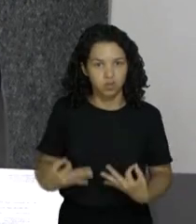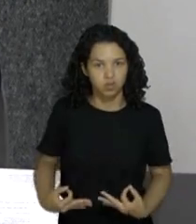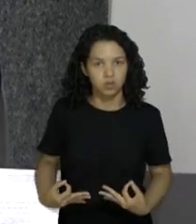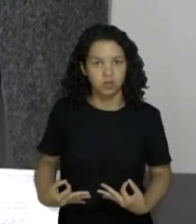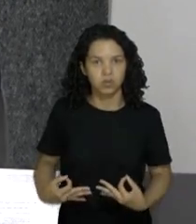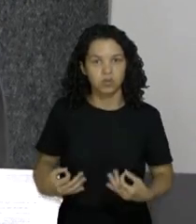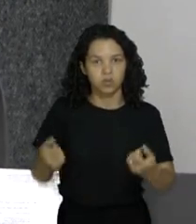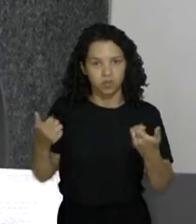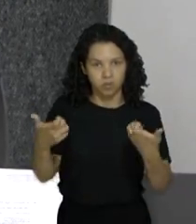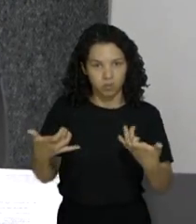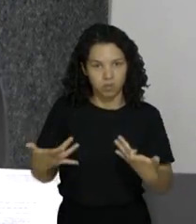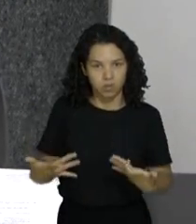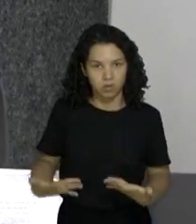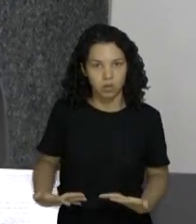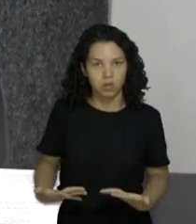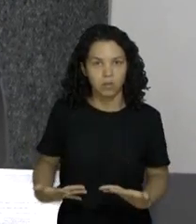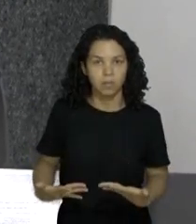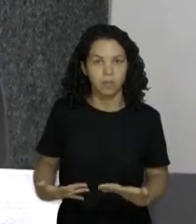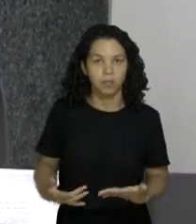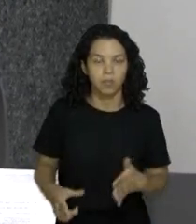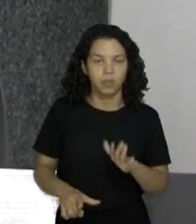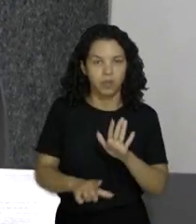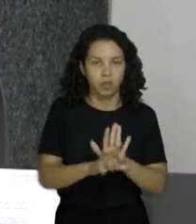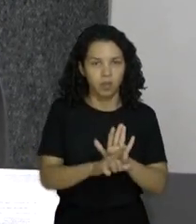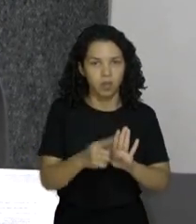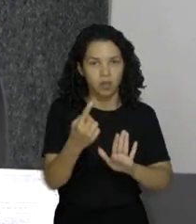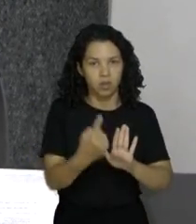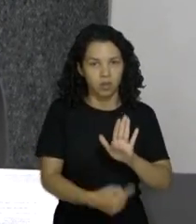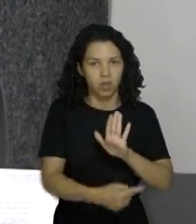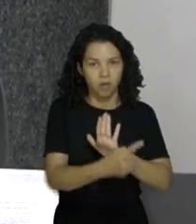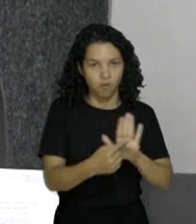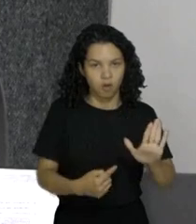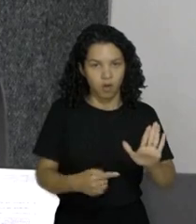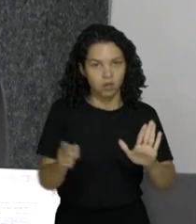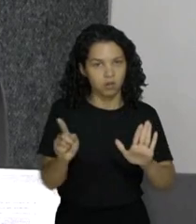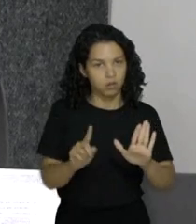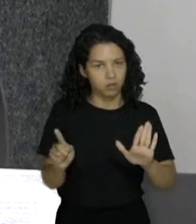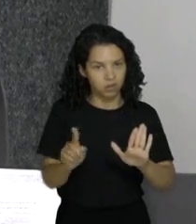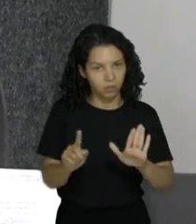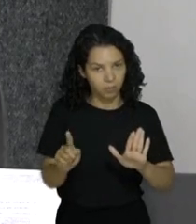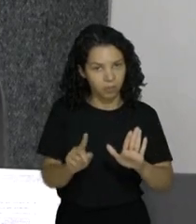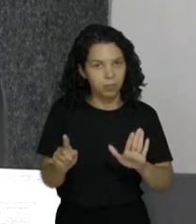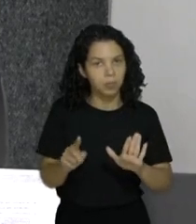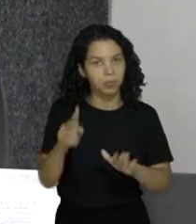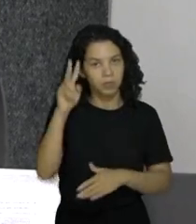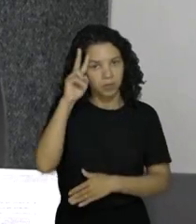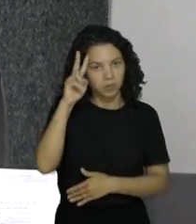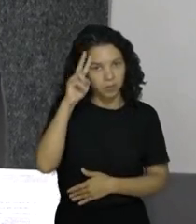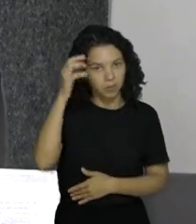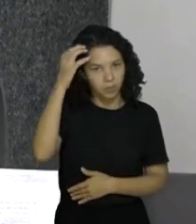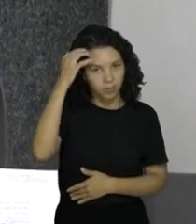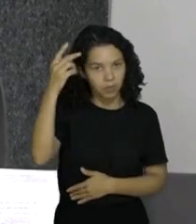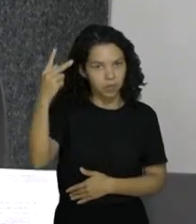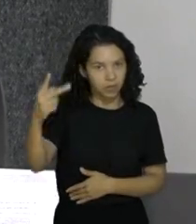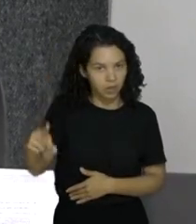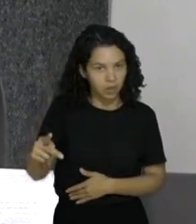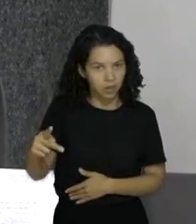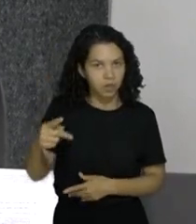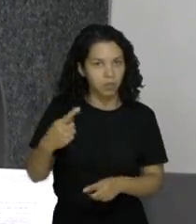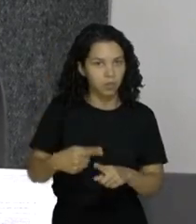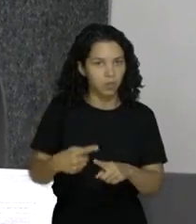a tudo isso e a Lei Não foi revogada bem lembrado pela deputada Luciano carminado por culpa dela porque